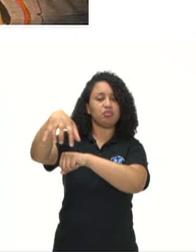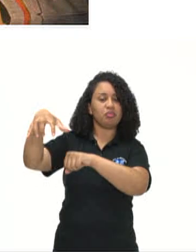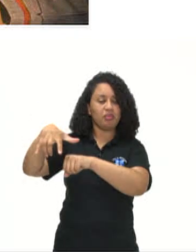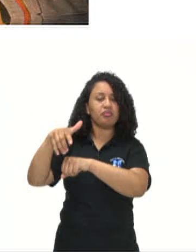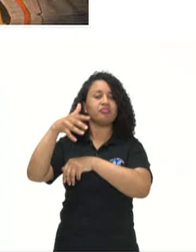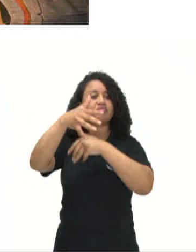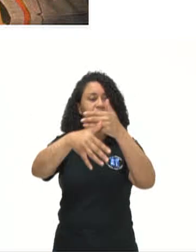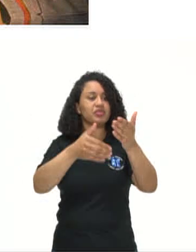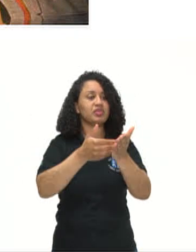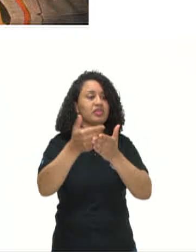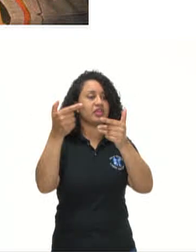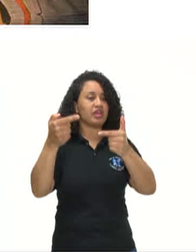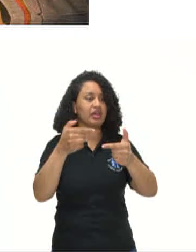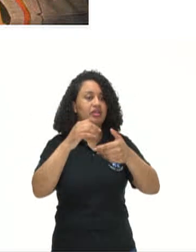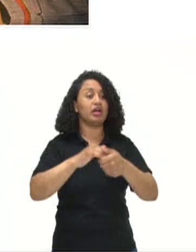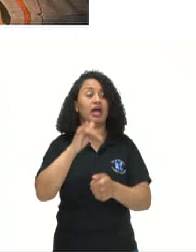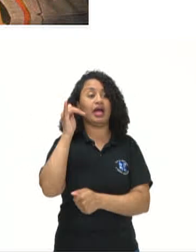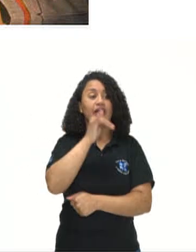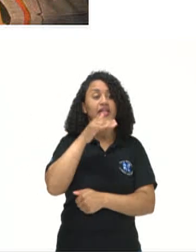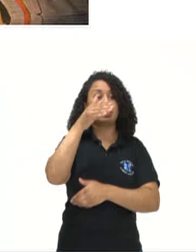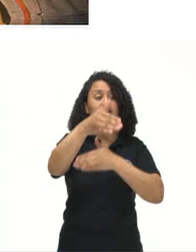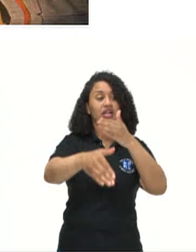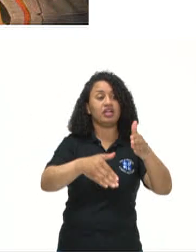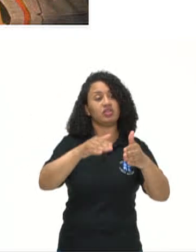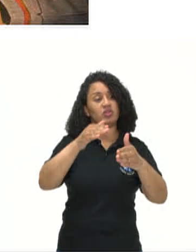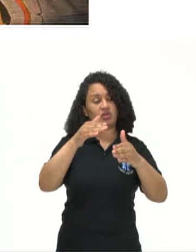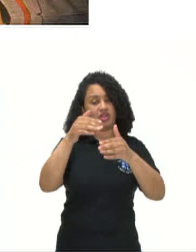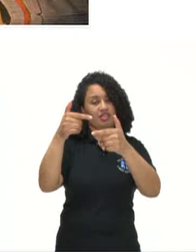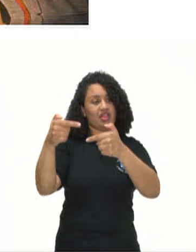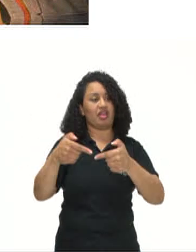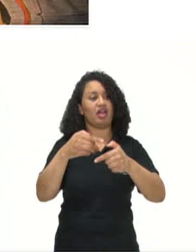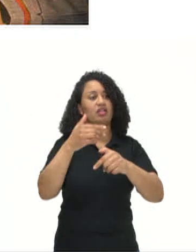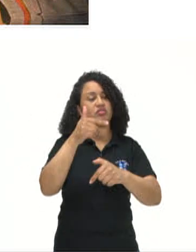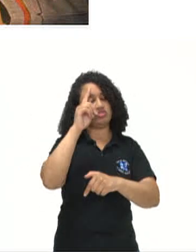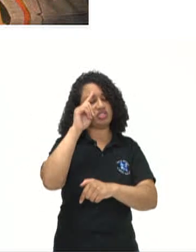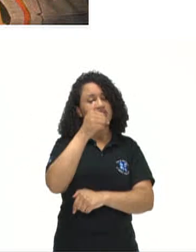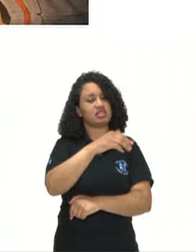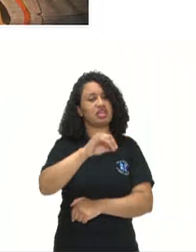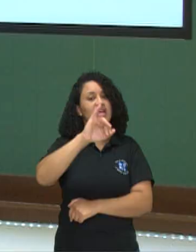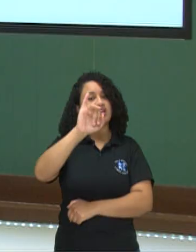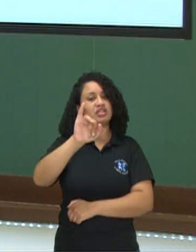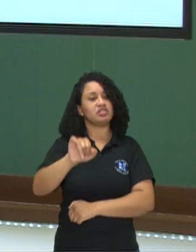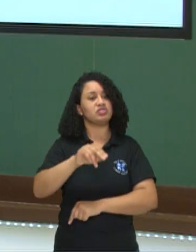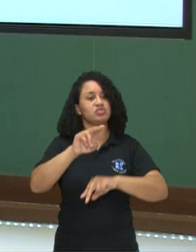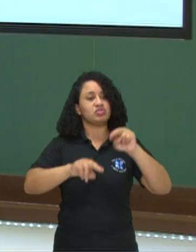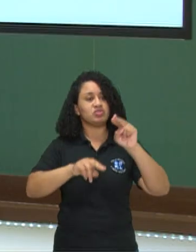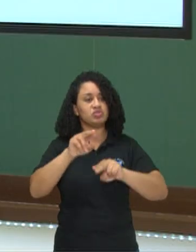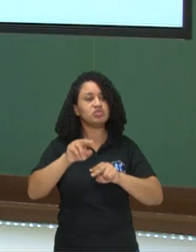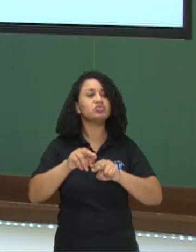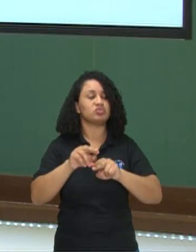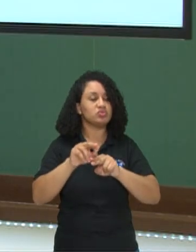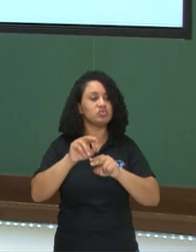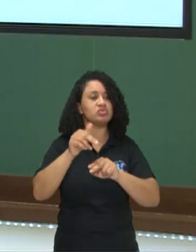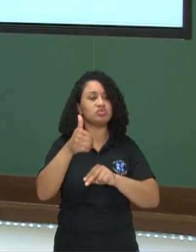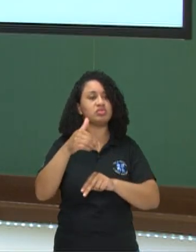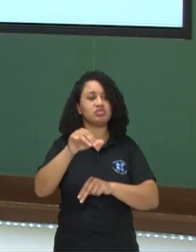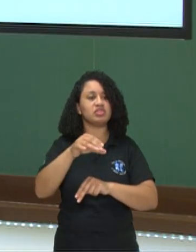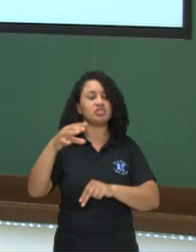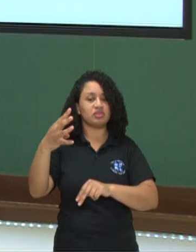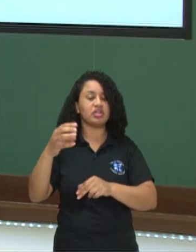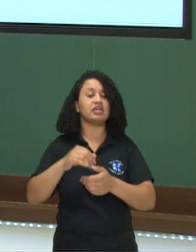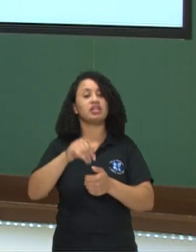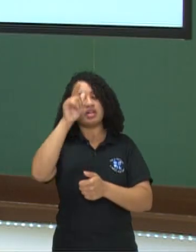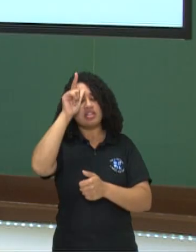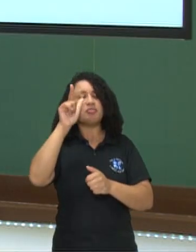na guerra no dia 10 de junho de 1940. Percebeu a data? Quando a Alemanha já se destacava invadindo outros países e já